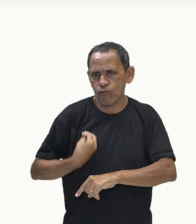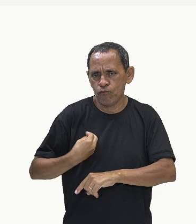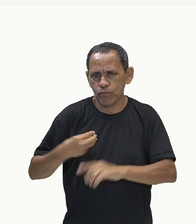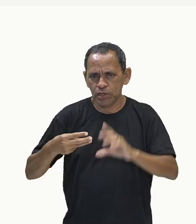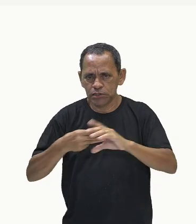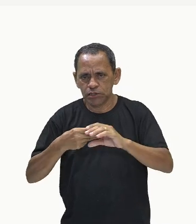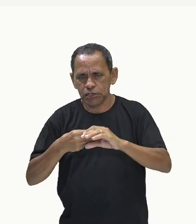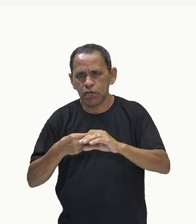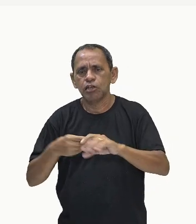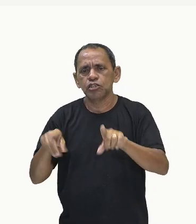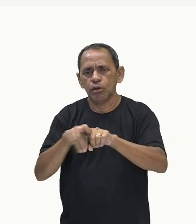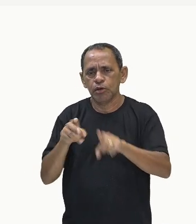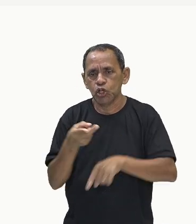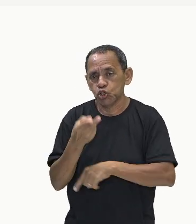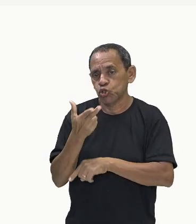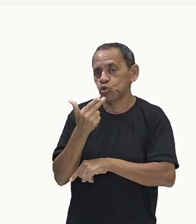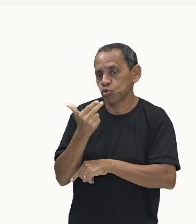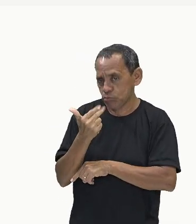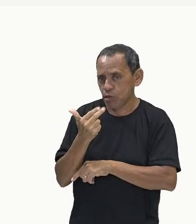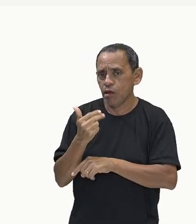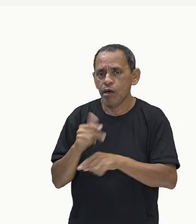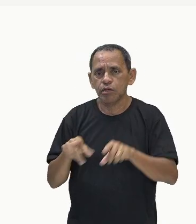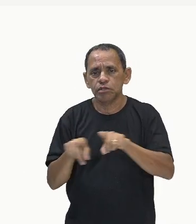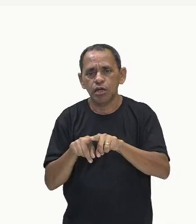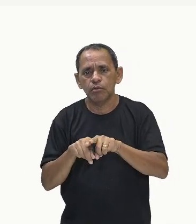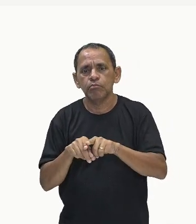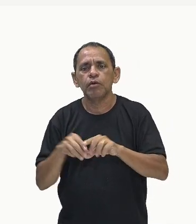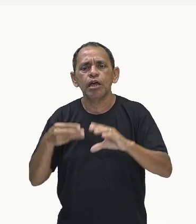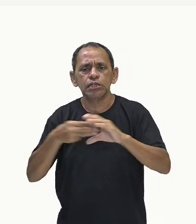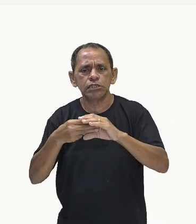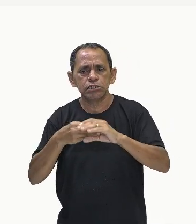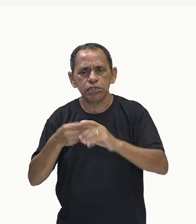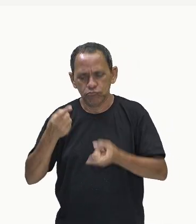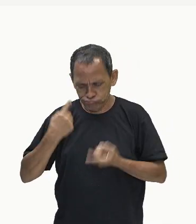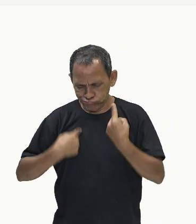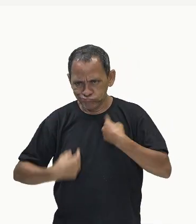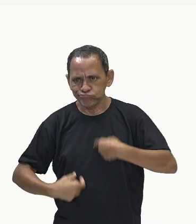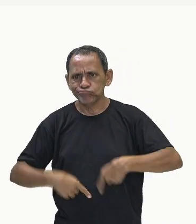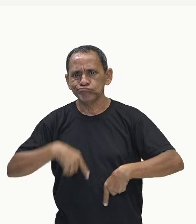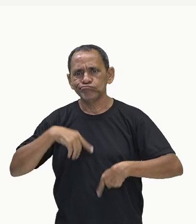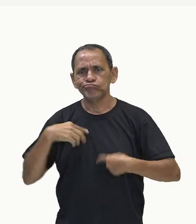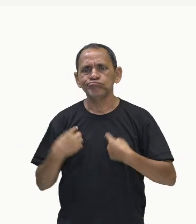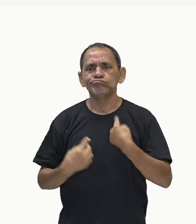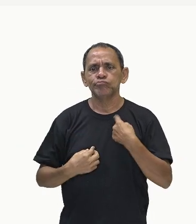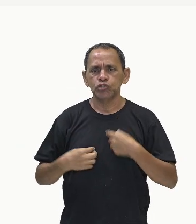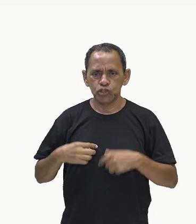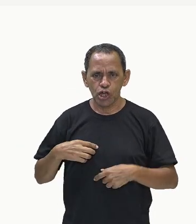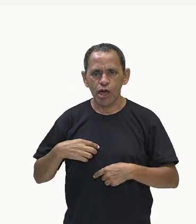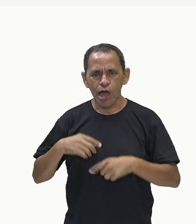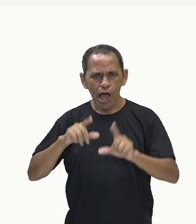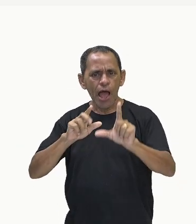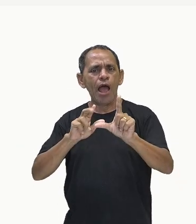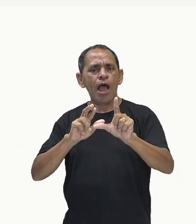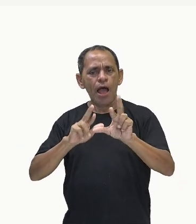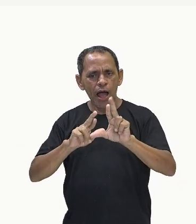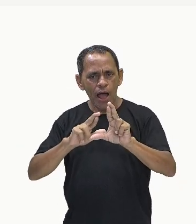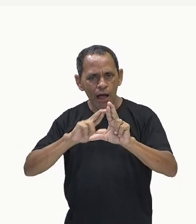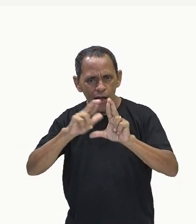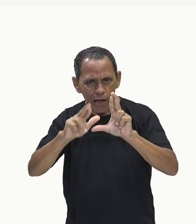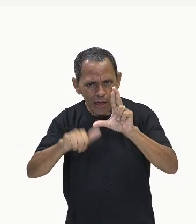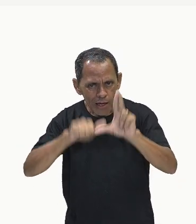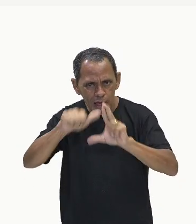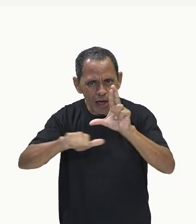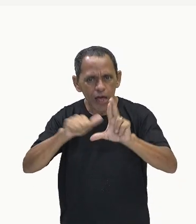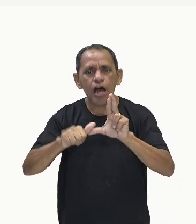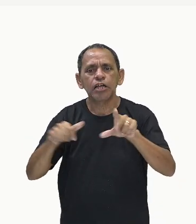dos nutrientes, que é o que faz a célula ter o seu metabolismo e suas reações químicas sendo realizadas, né, por